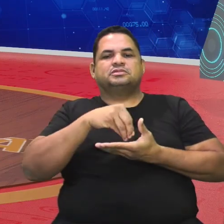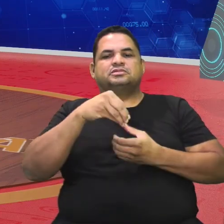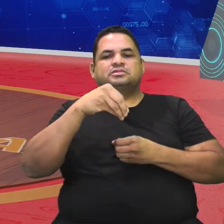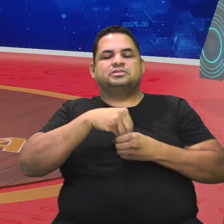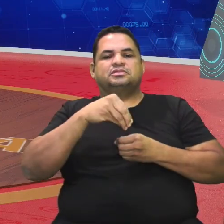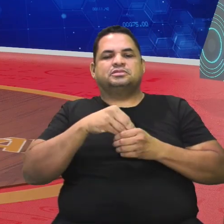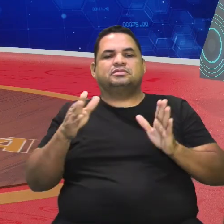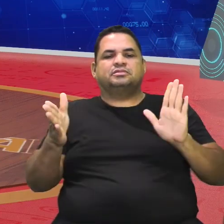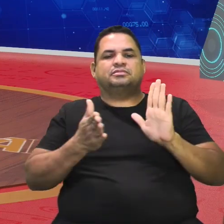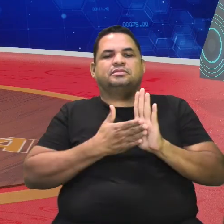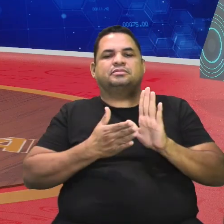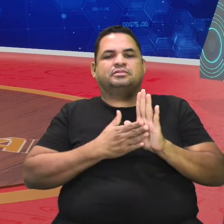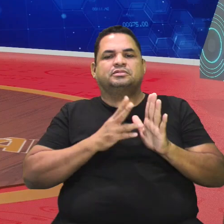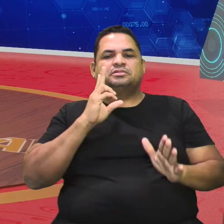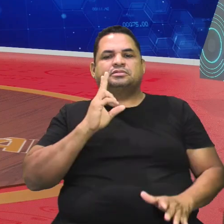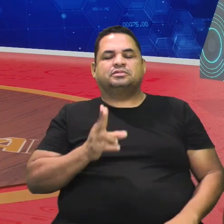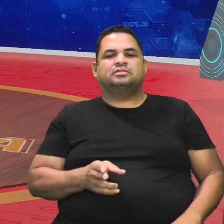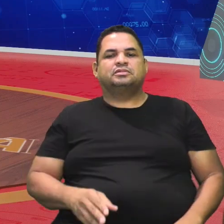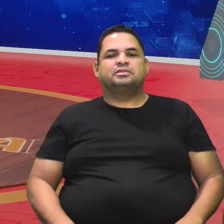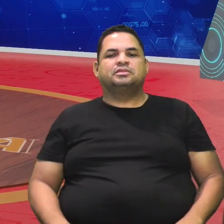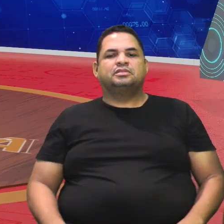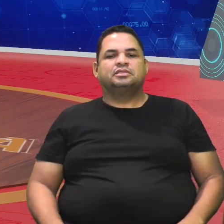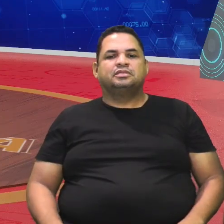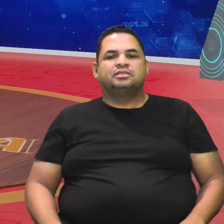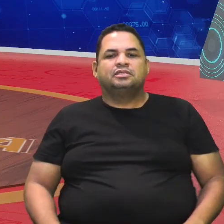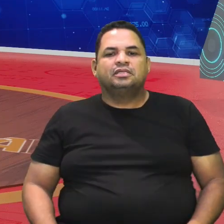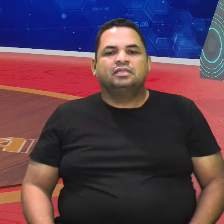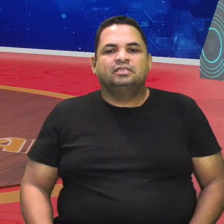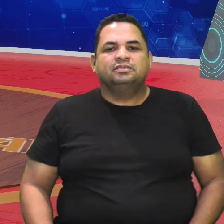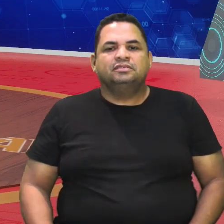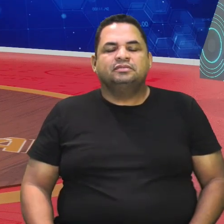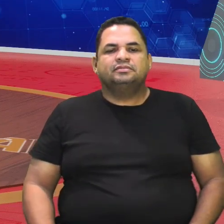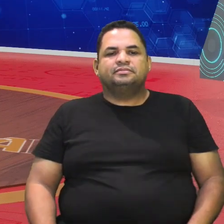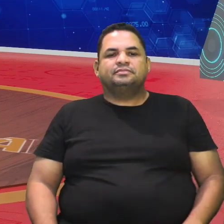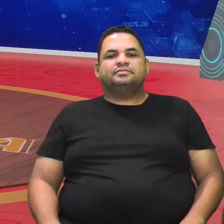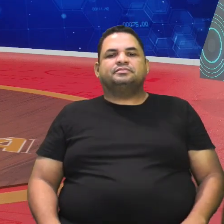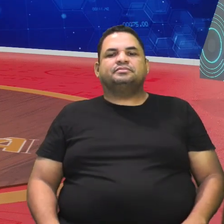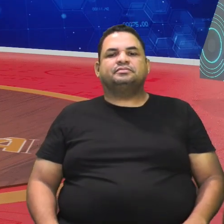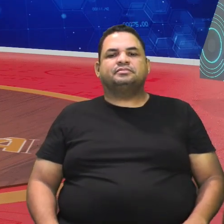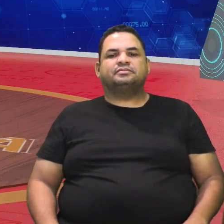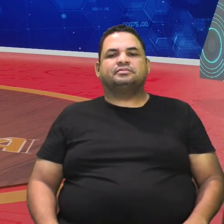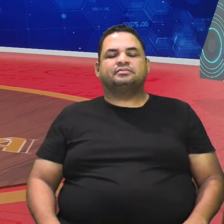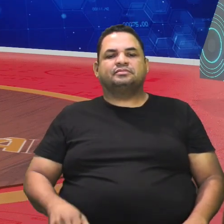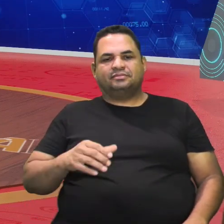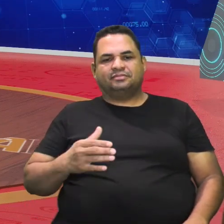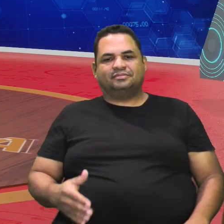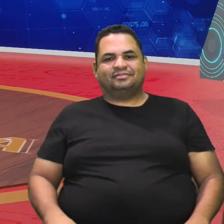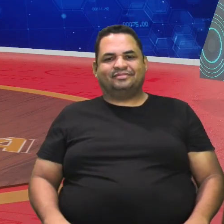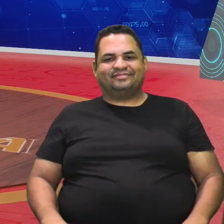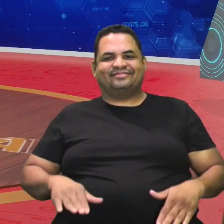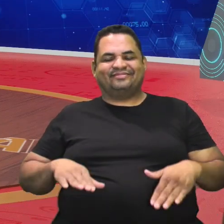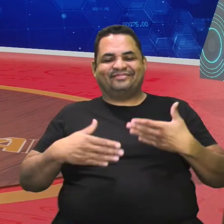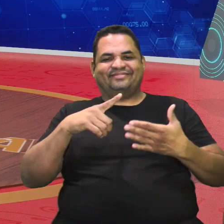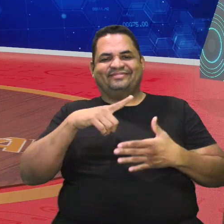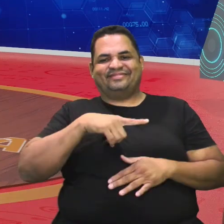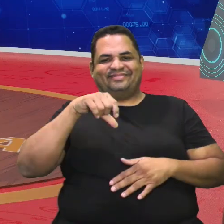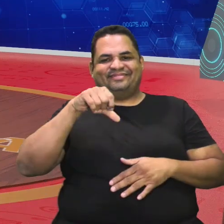deles fica bom, porque é fácil encontrar, né? 58, só 56, só é fácil. O único é 96.